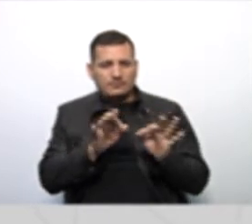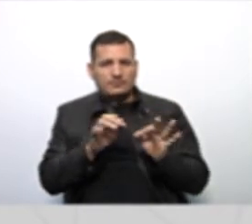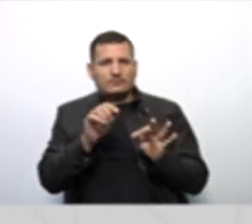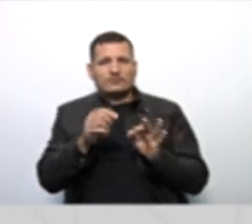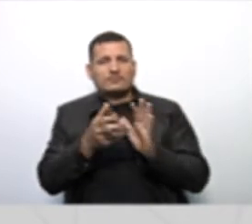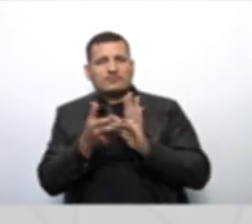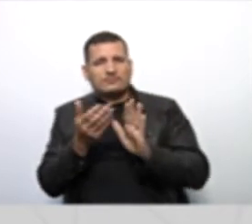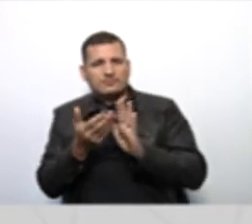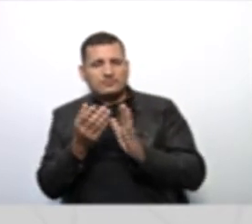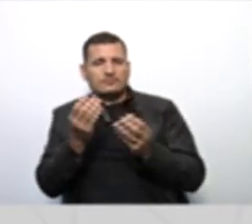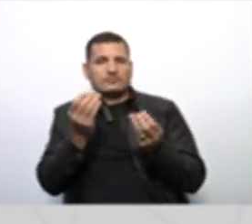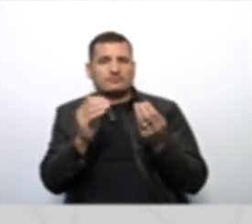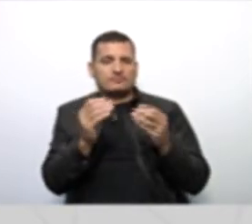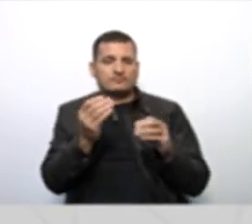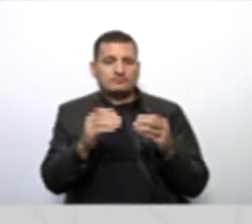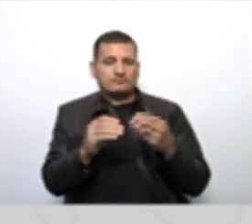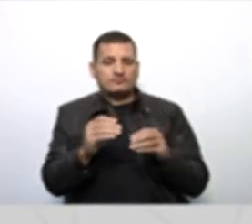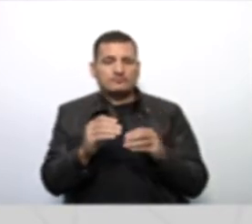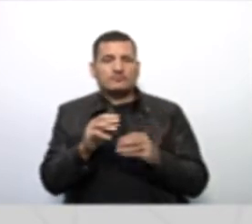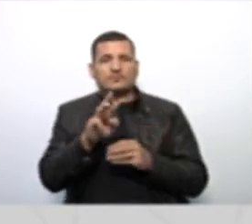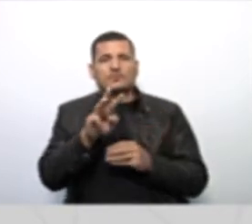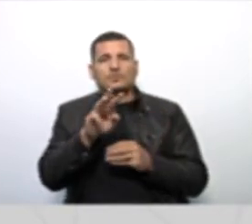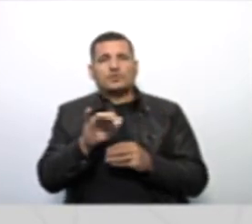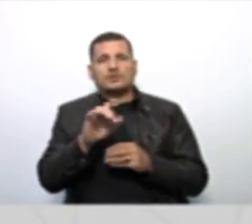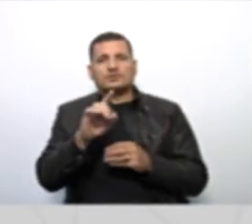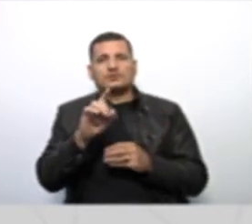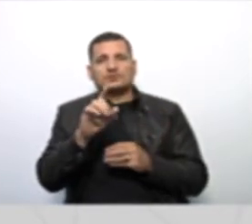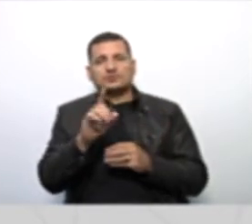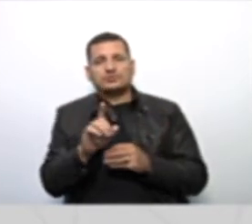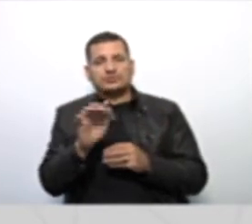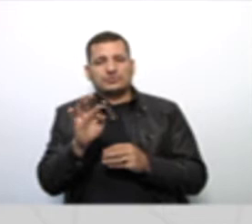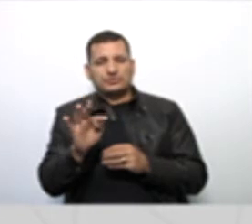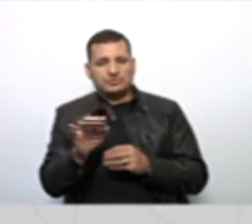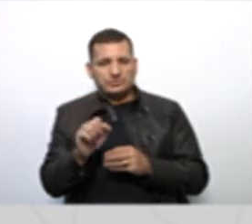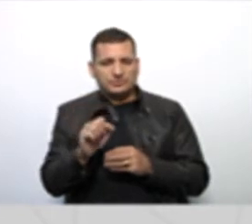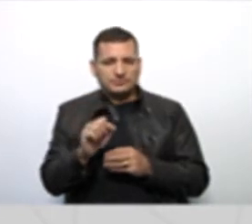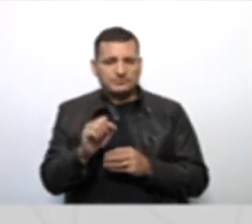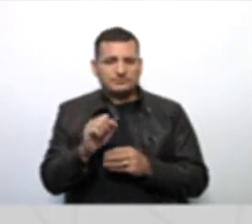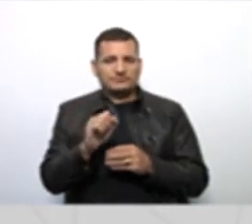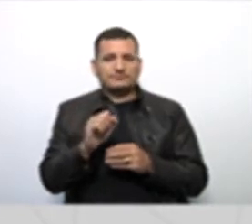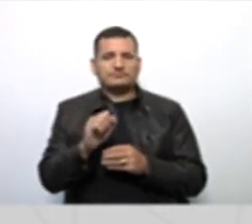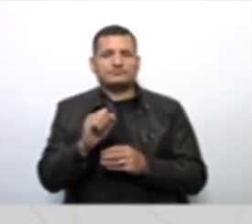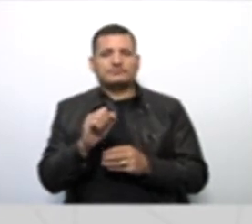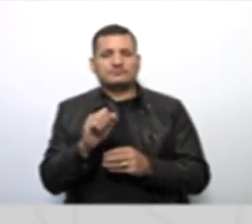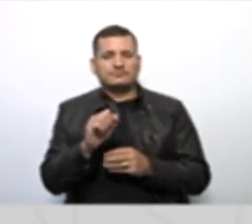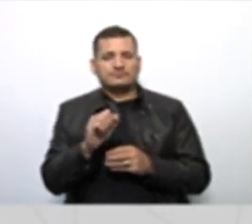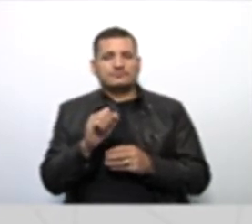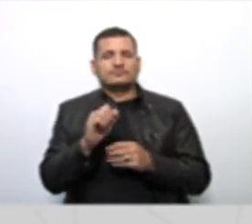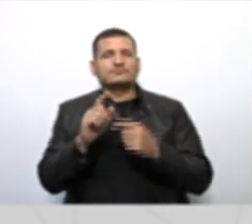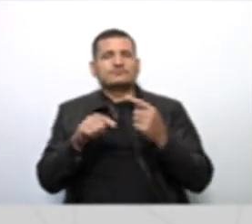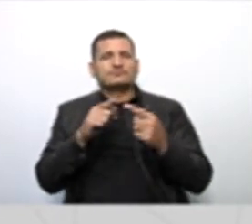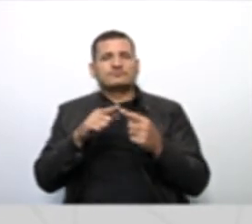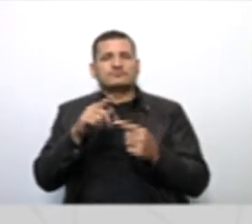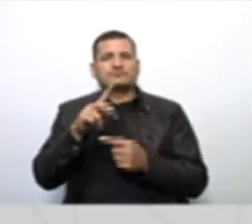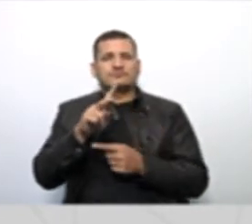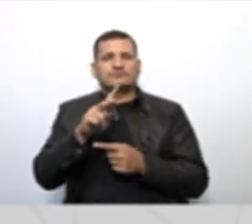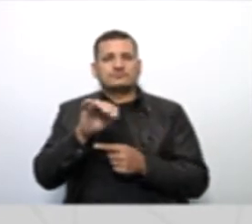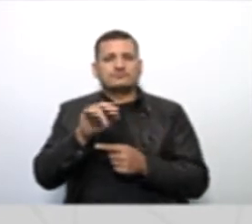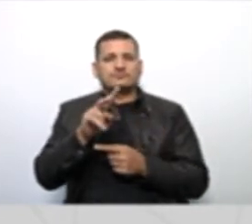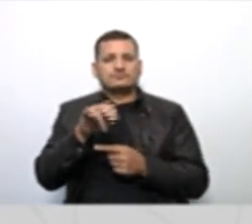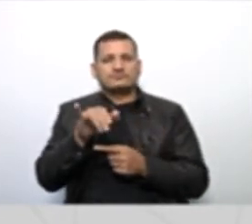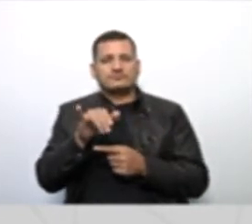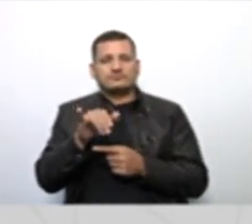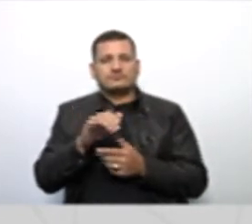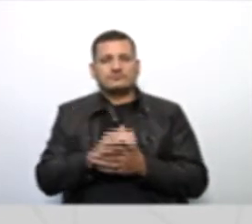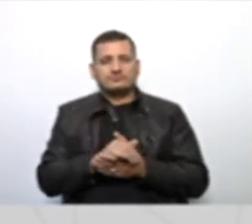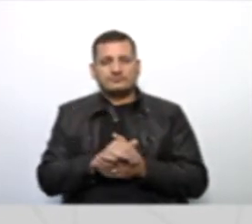de widgets, componentes visuais. Então, qual era o objetivo do projeto Kivy? Qual era o objetivo? É esse o